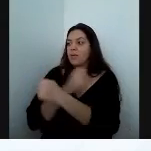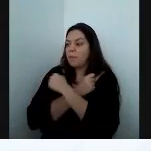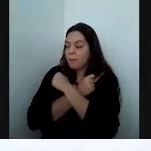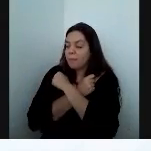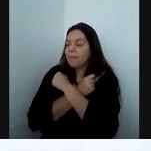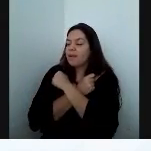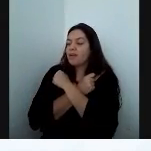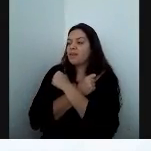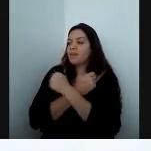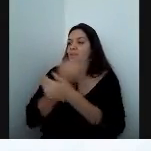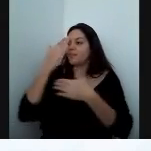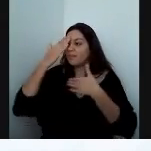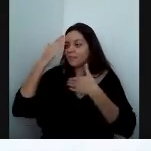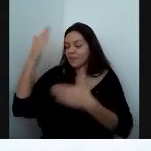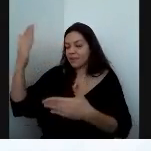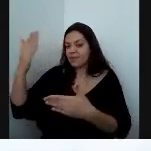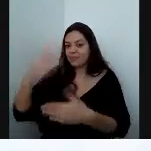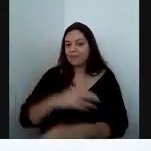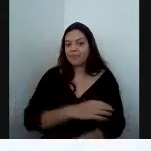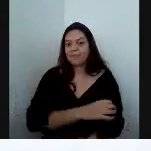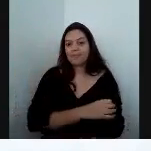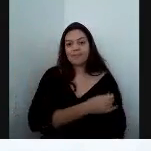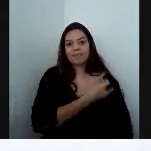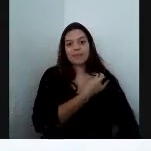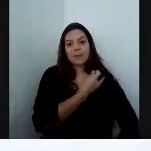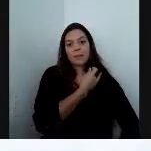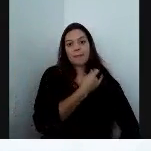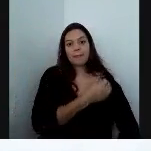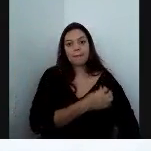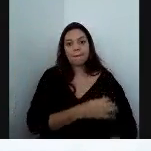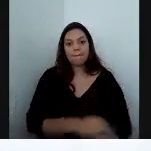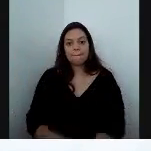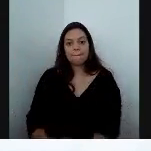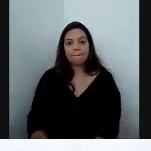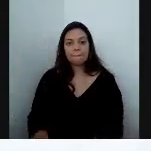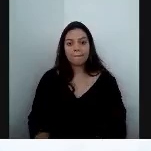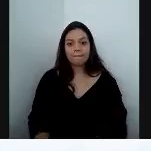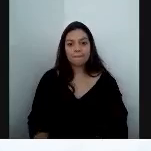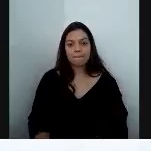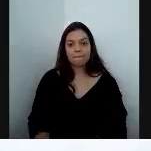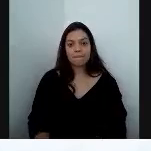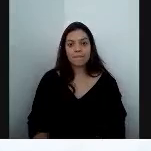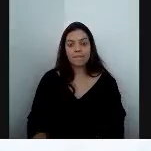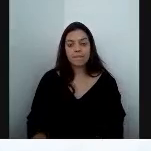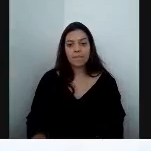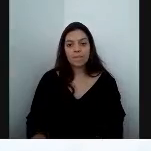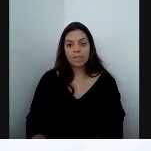Obrigado.